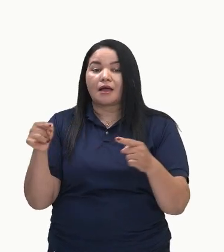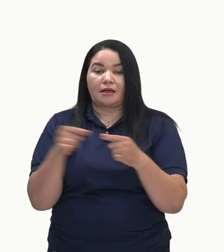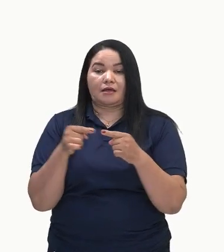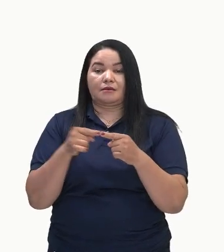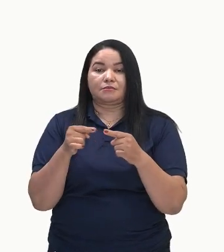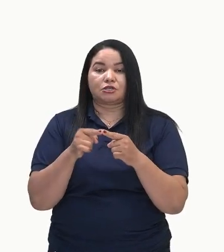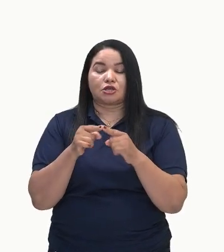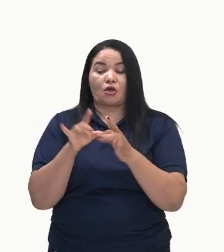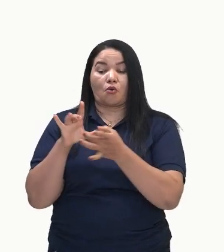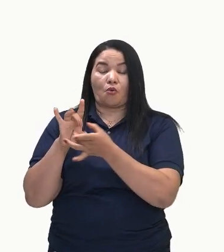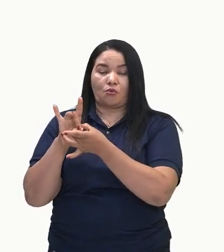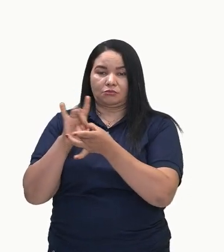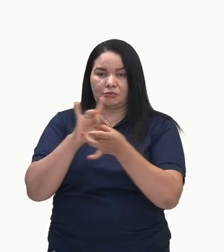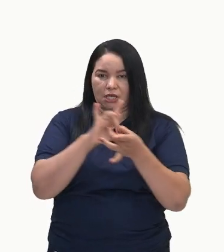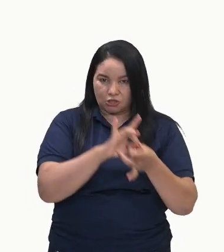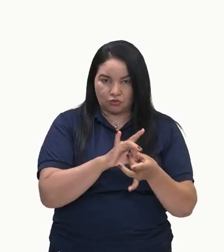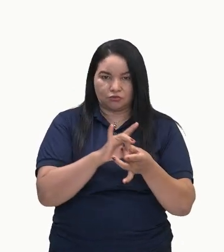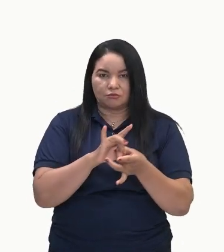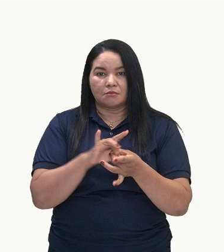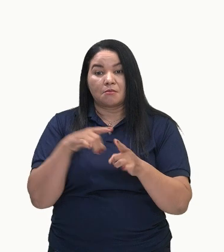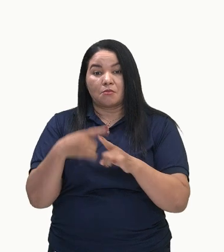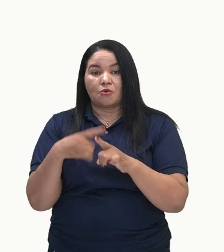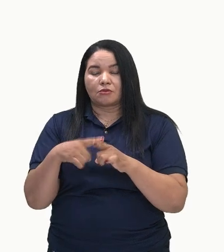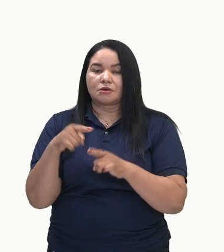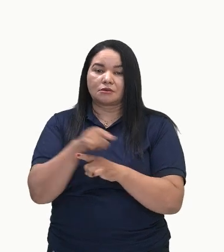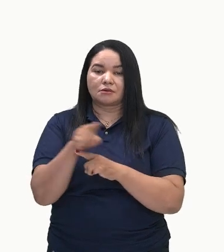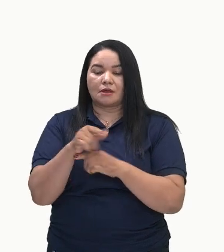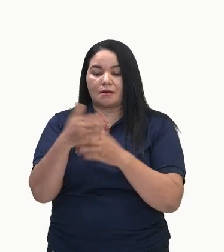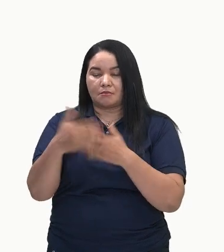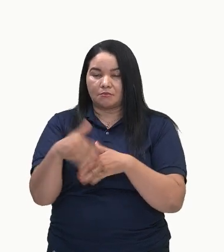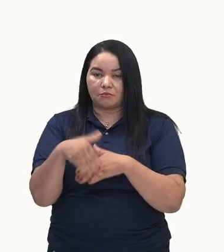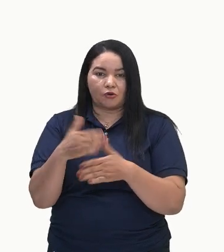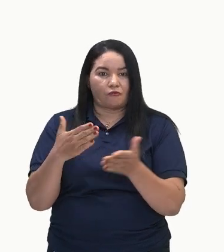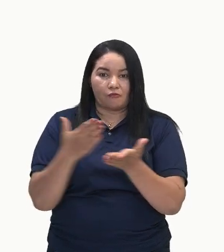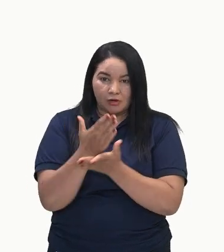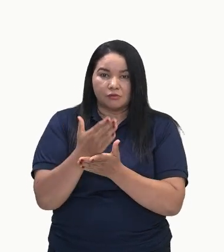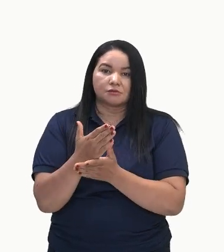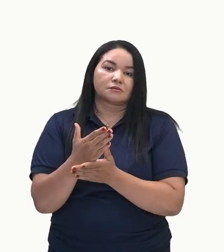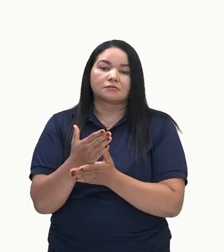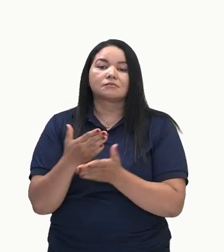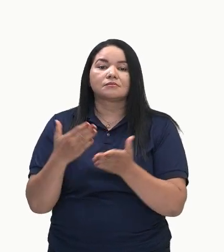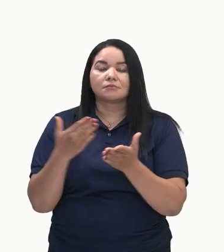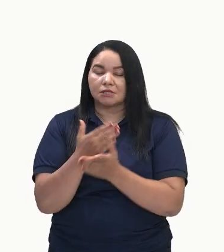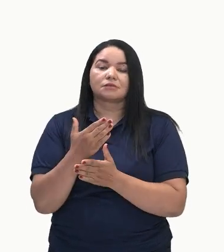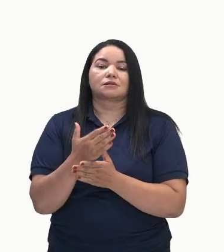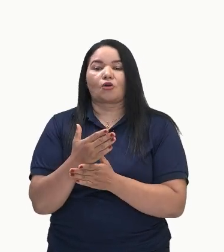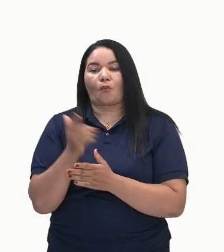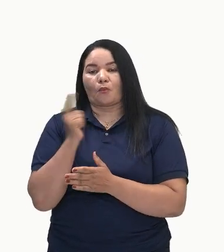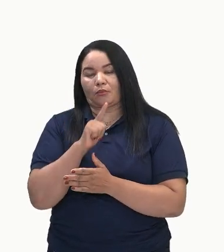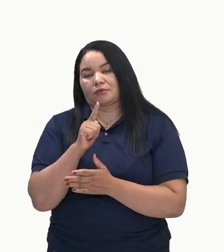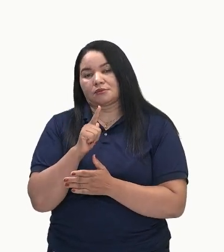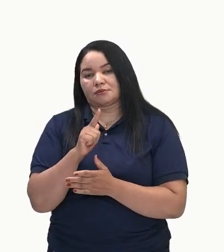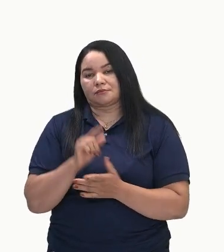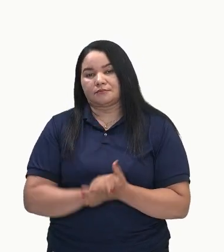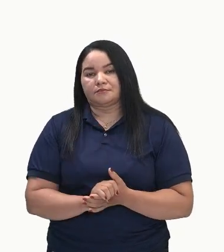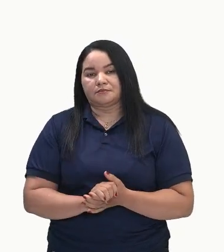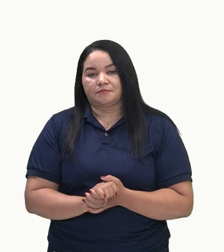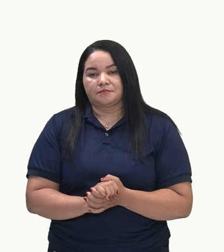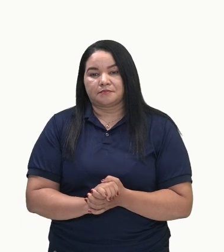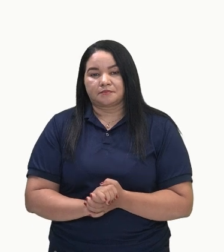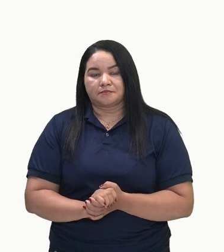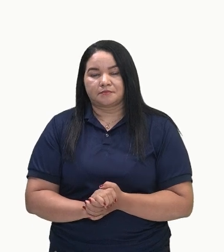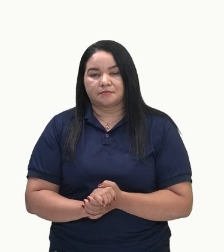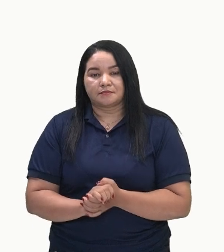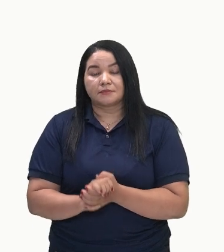nesse contexto aqui quer dizer que ele foi muito bem na prova, tá? Ele arrasou na prova e, consequentemente, ele passou no exame.